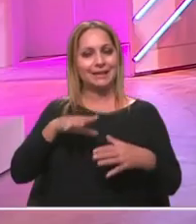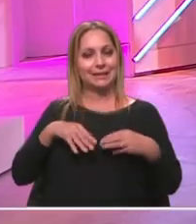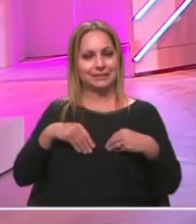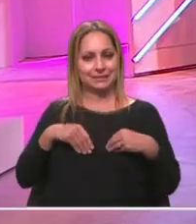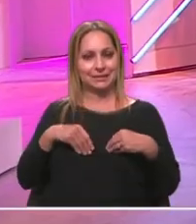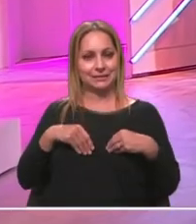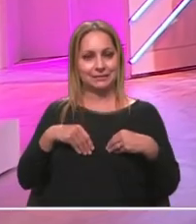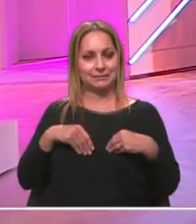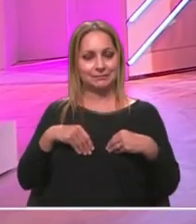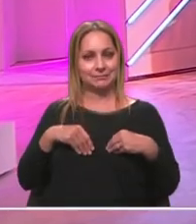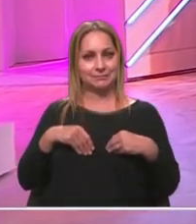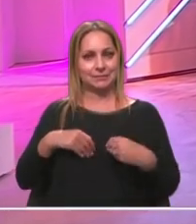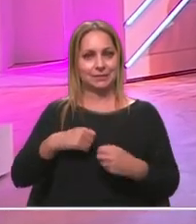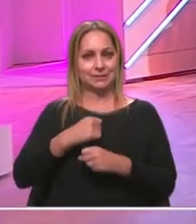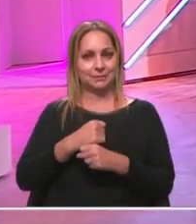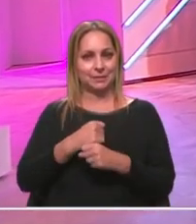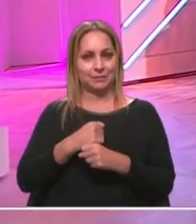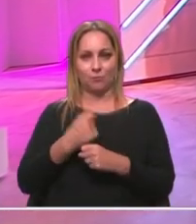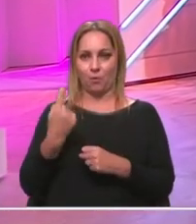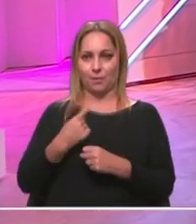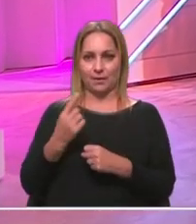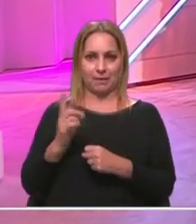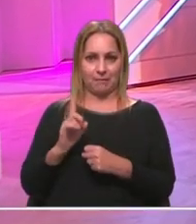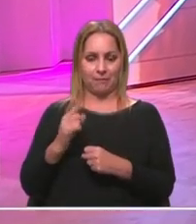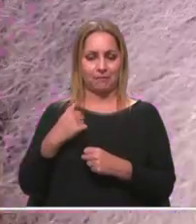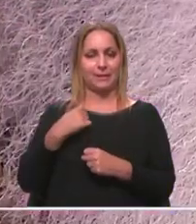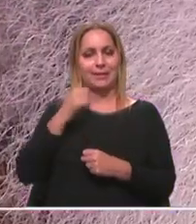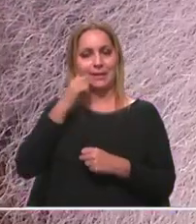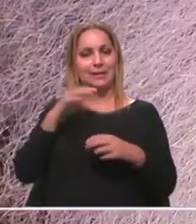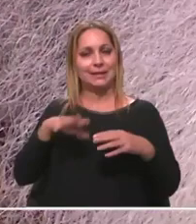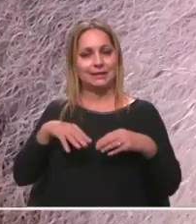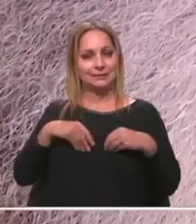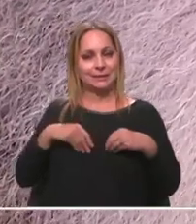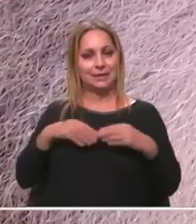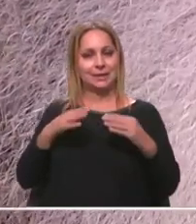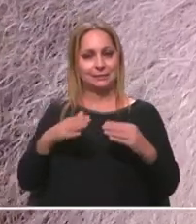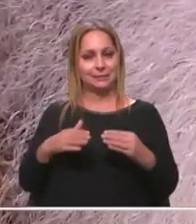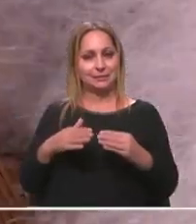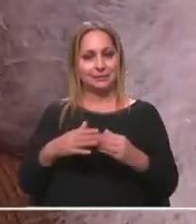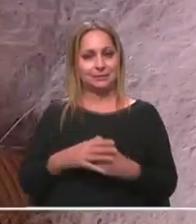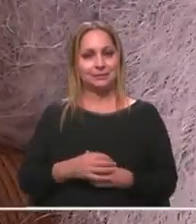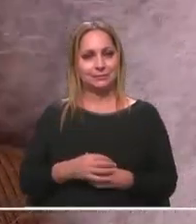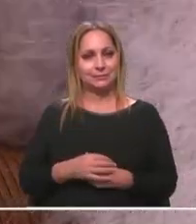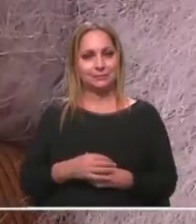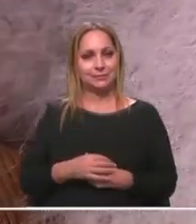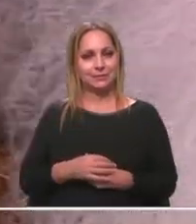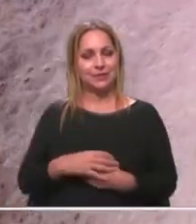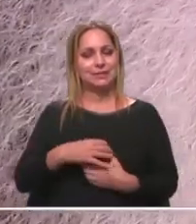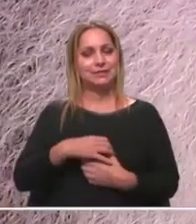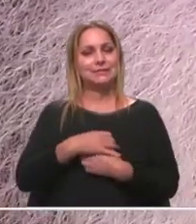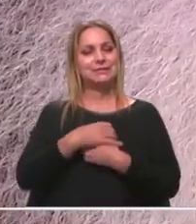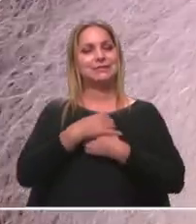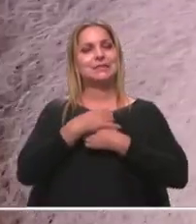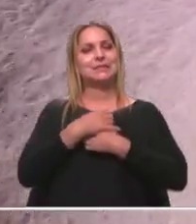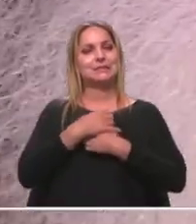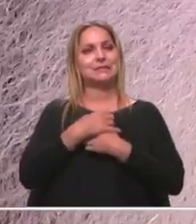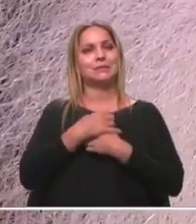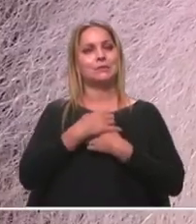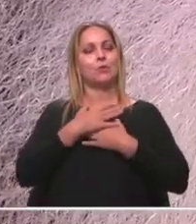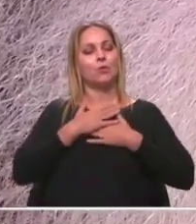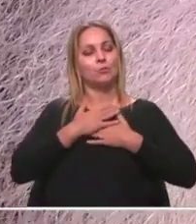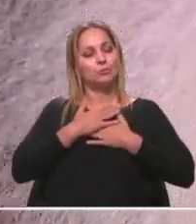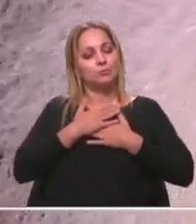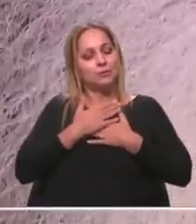obrigado a sê-lo quem aceita fazê-lo tem que encarar as coisas com um bocadinho como espírito de Missão e e respeitar